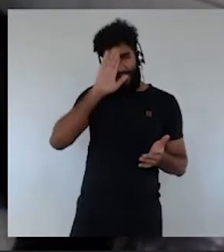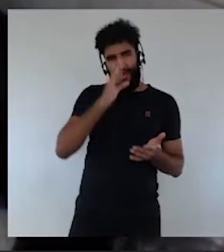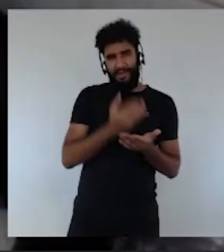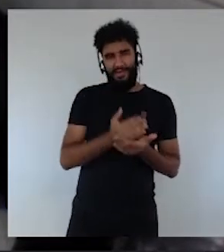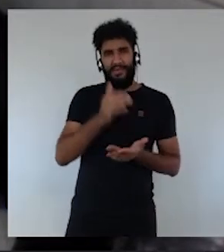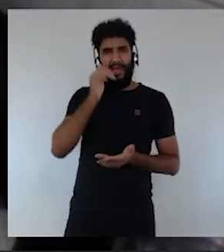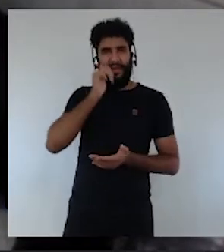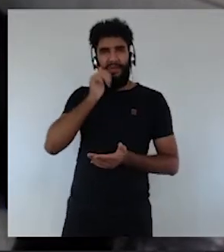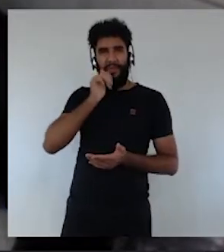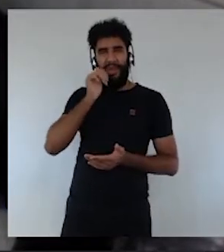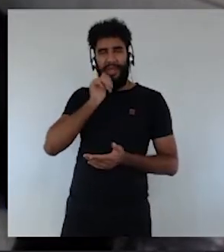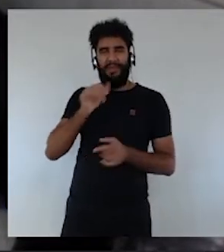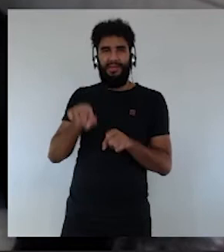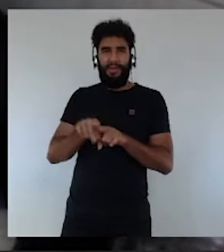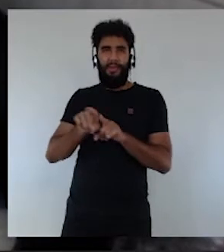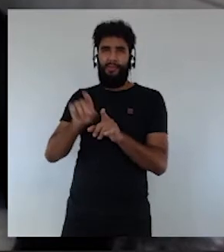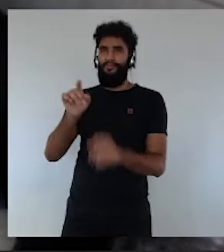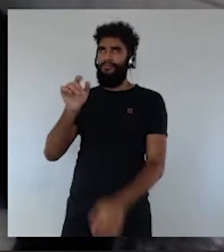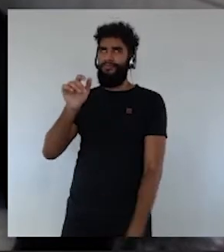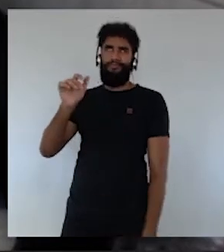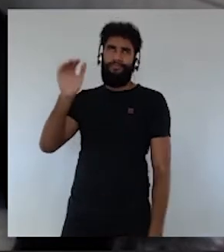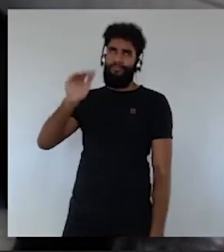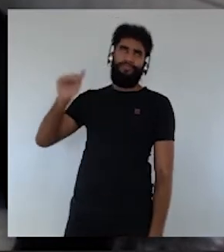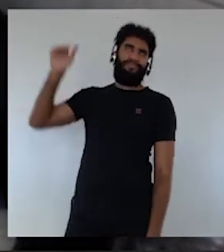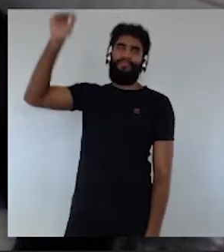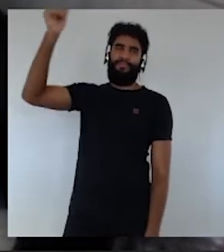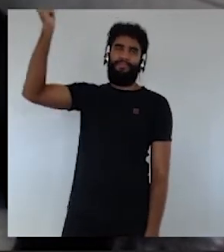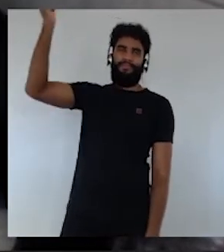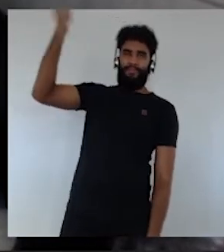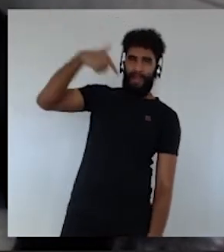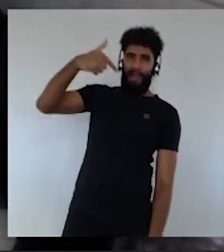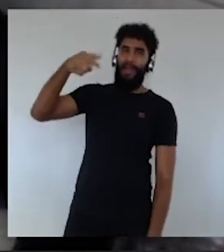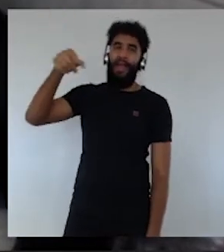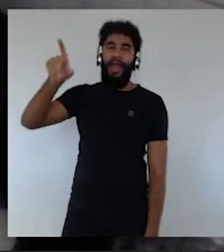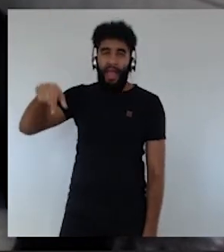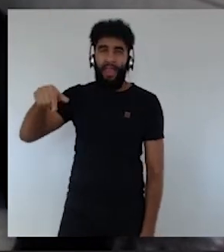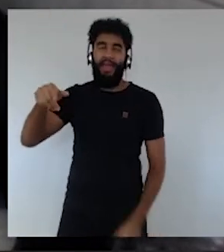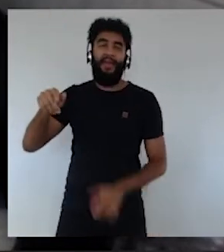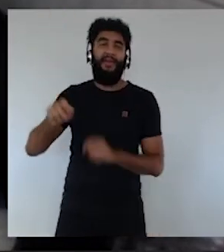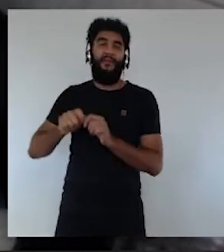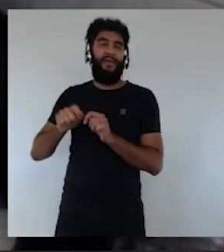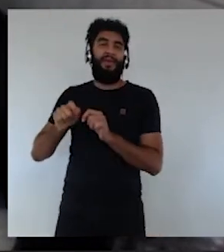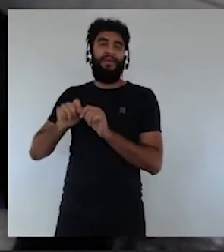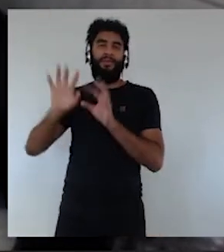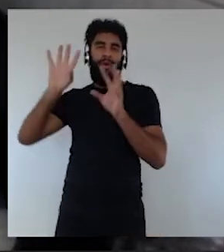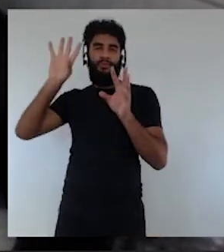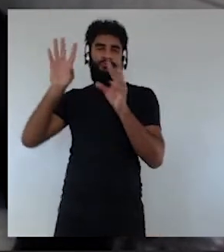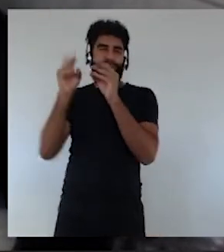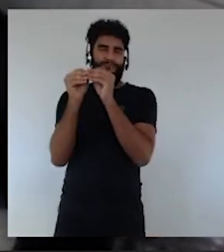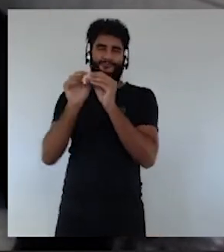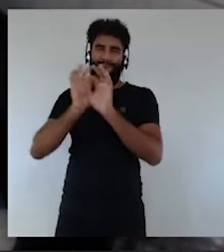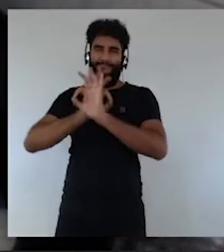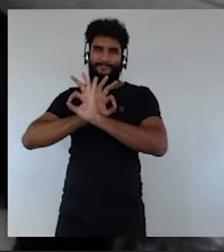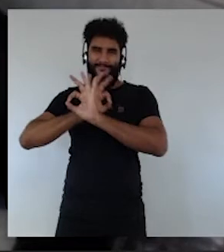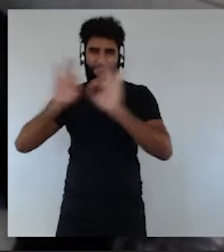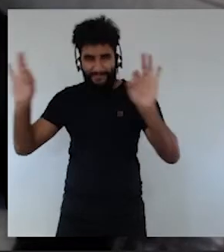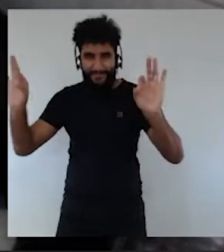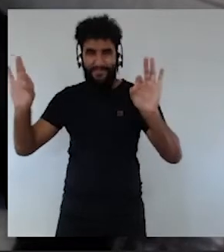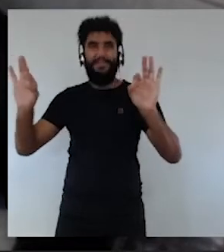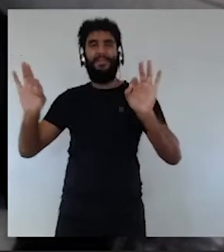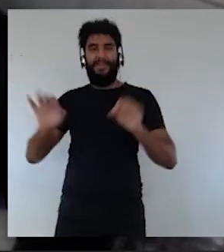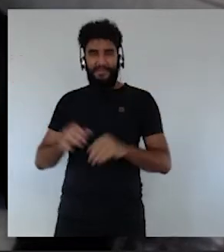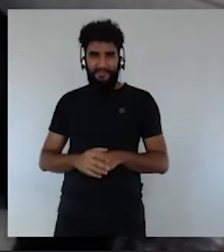mulheres sempre são muito superiores a todos nós, ela com certeza fará o fechamento e aqui a minha falha será